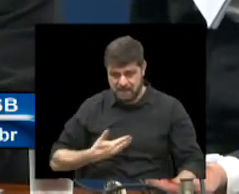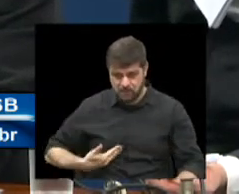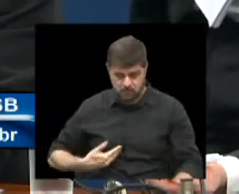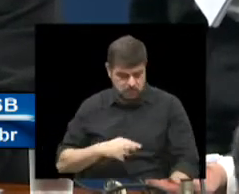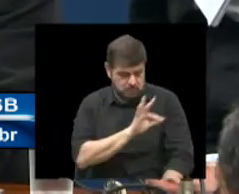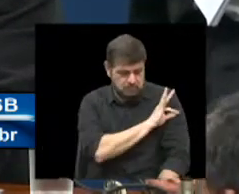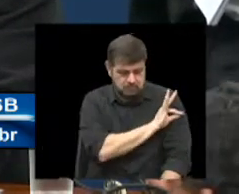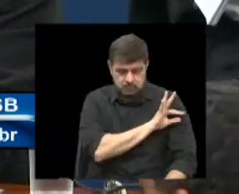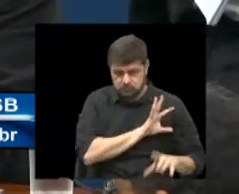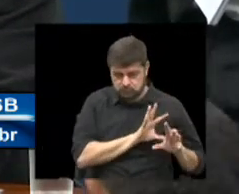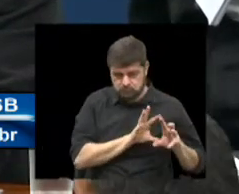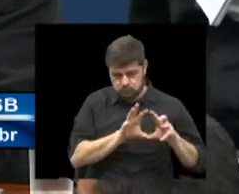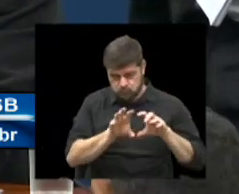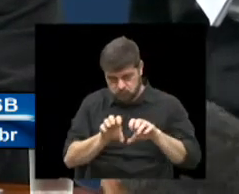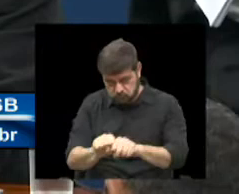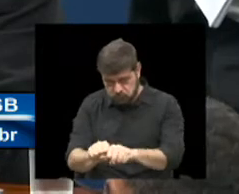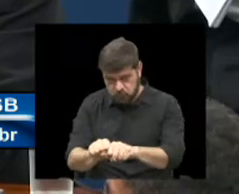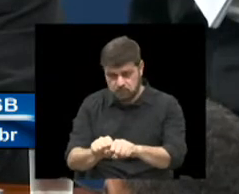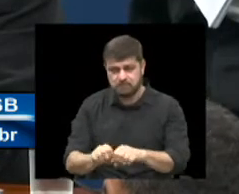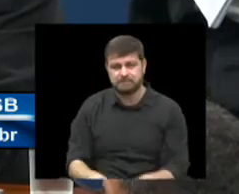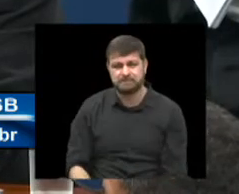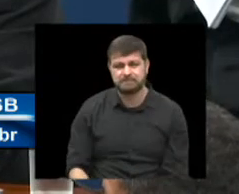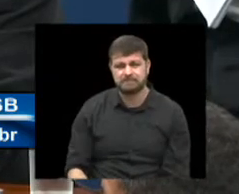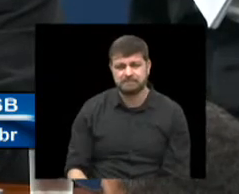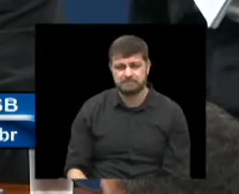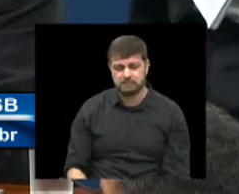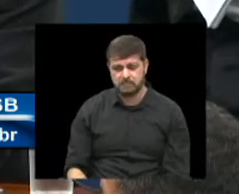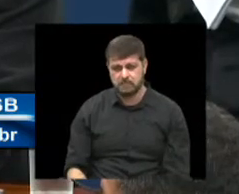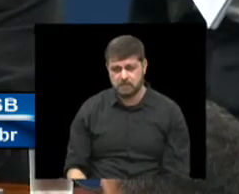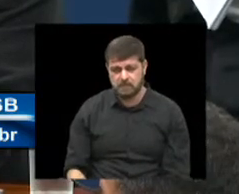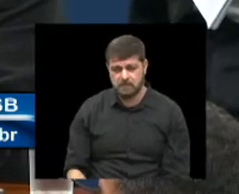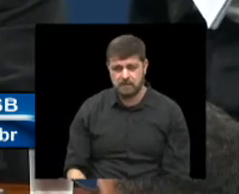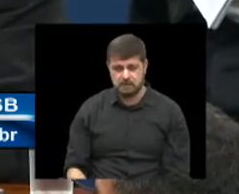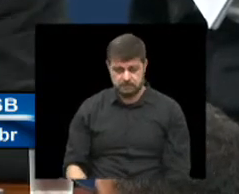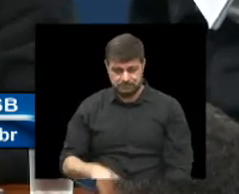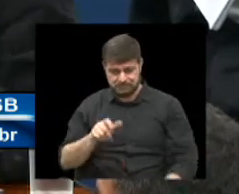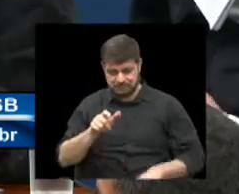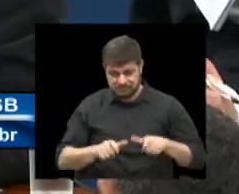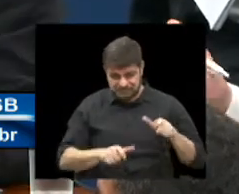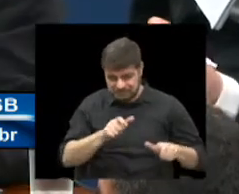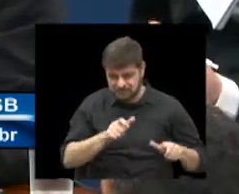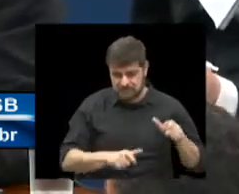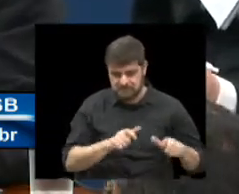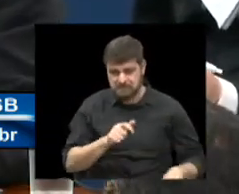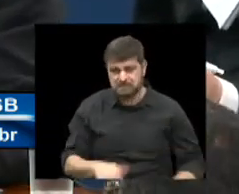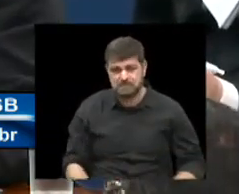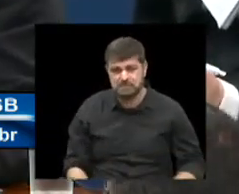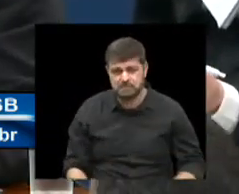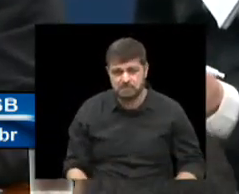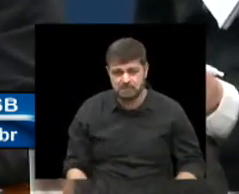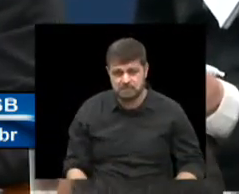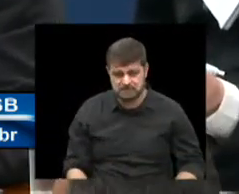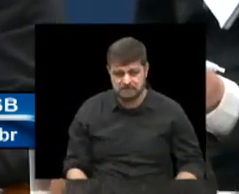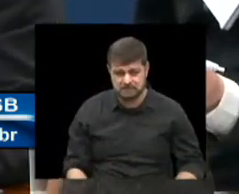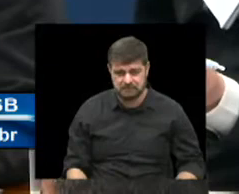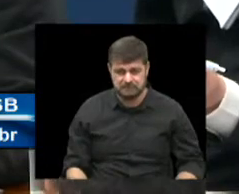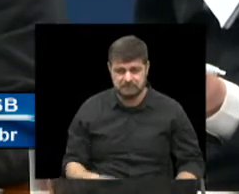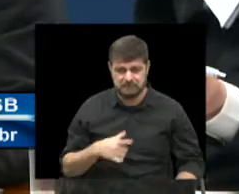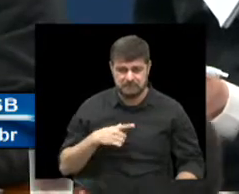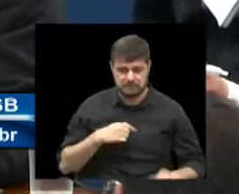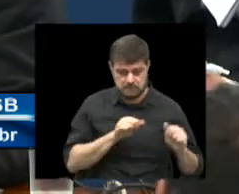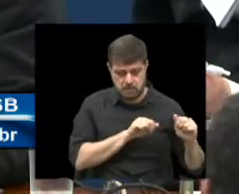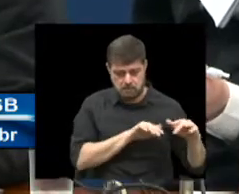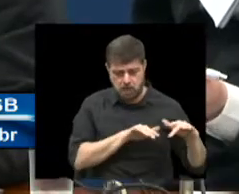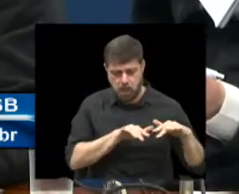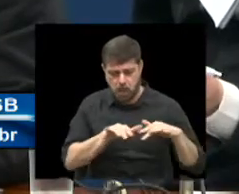da classe de bens públicos de uso comum do povo e transfere para a classe de bens dominicais para o reassentamento de